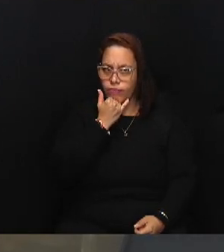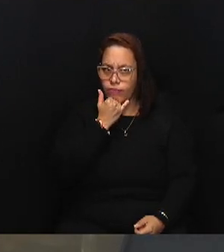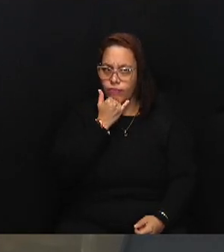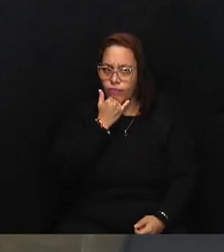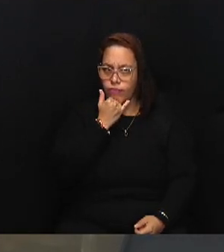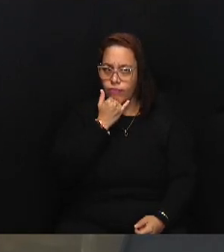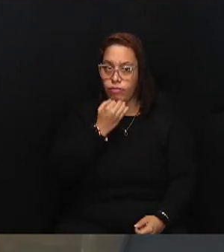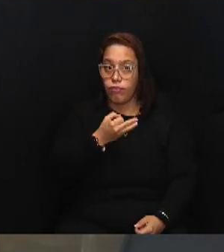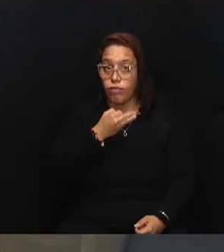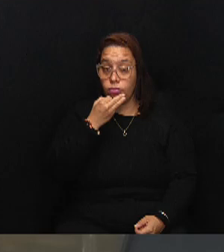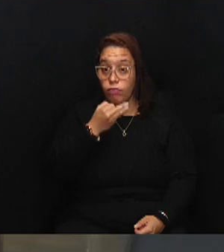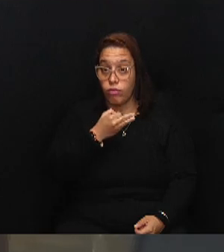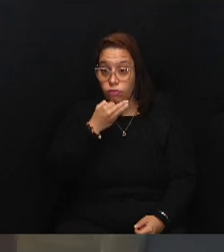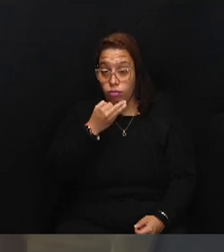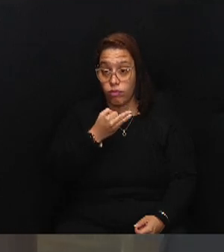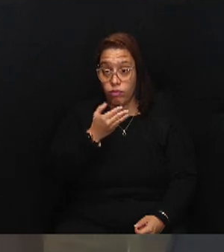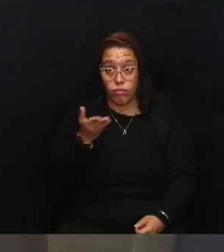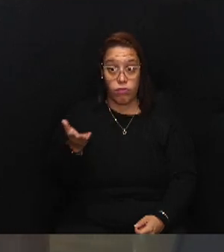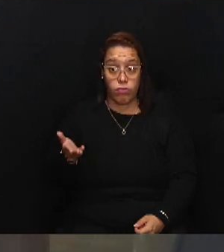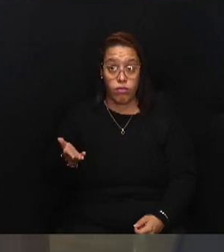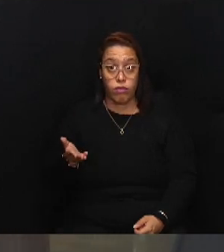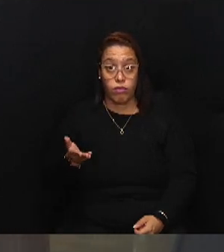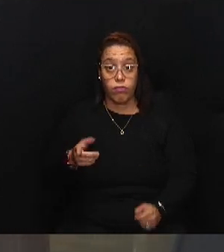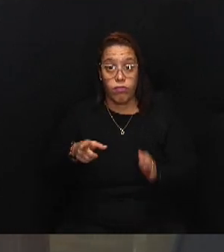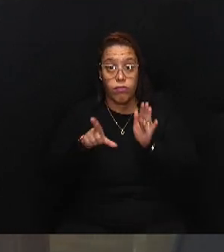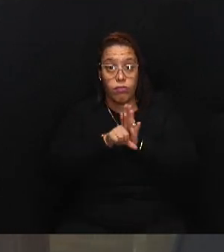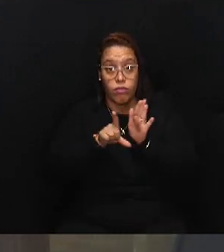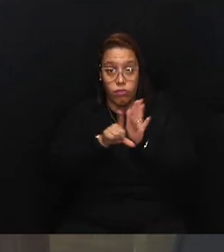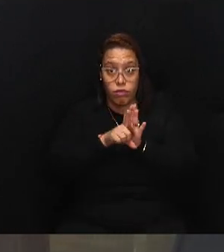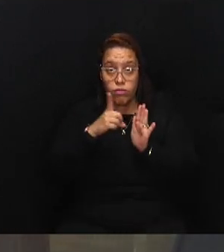essa sugestão, mas se já tem uma lei de